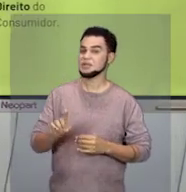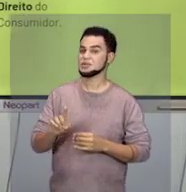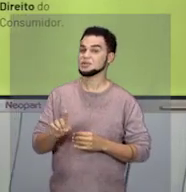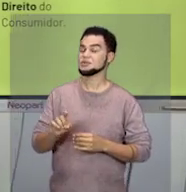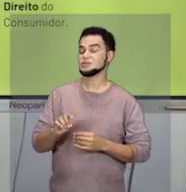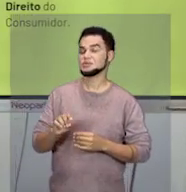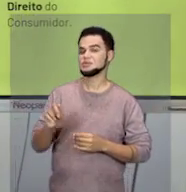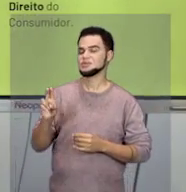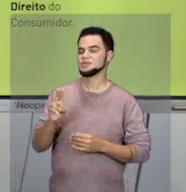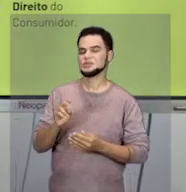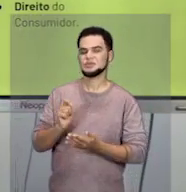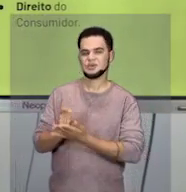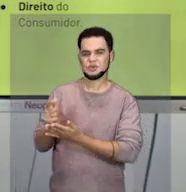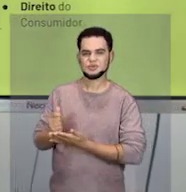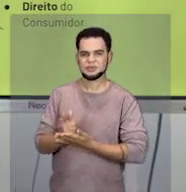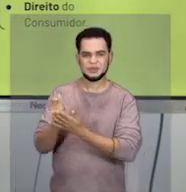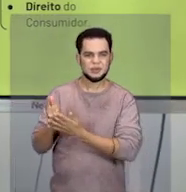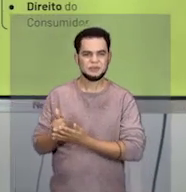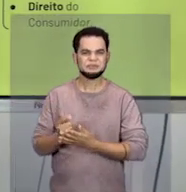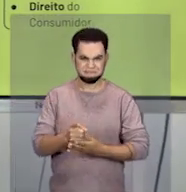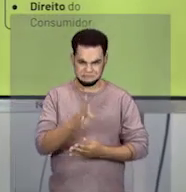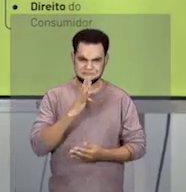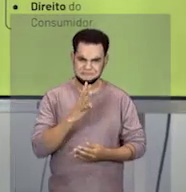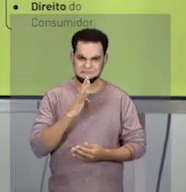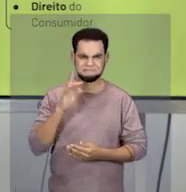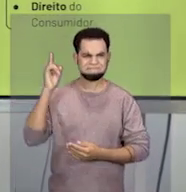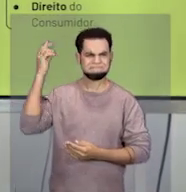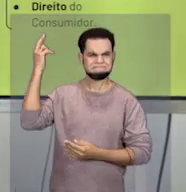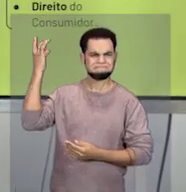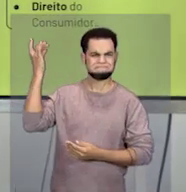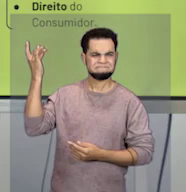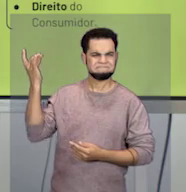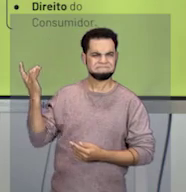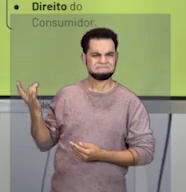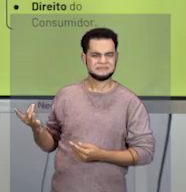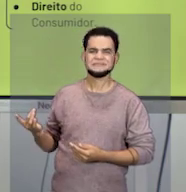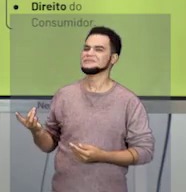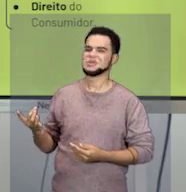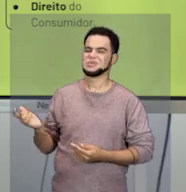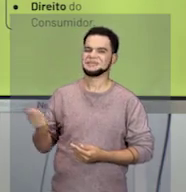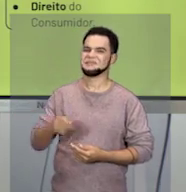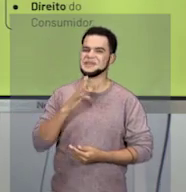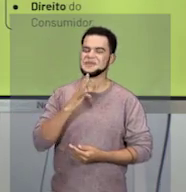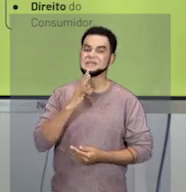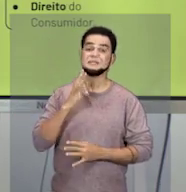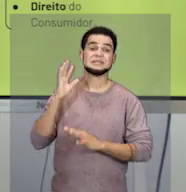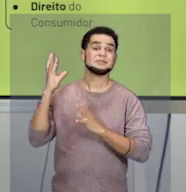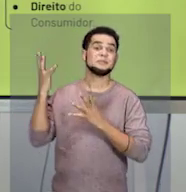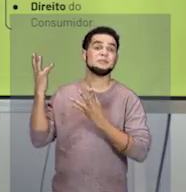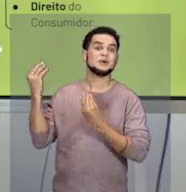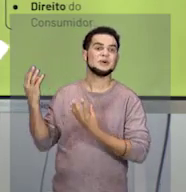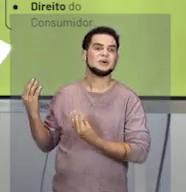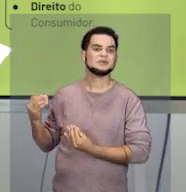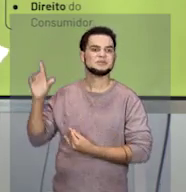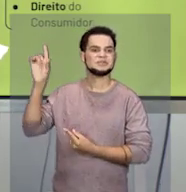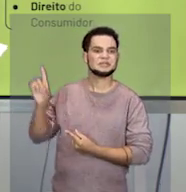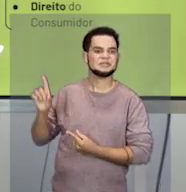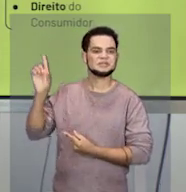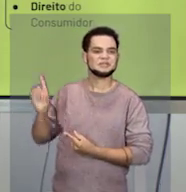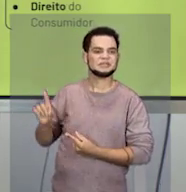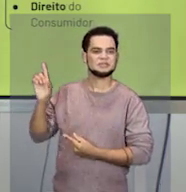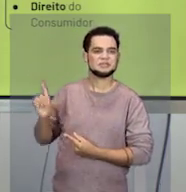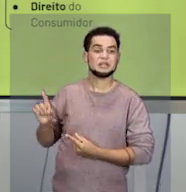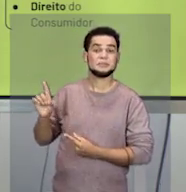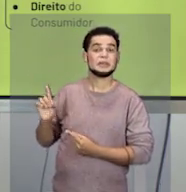consumidor. Você conhece? É difícil realmente conhecer, são muitos direitos e todos eles estão ligados